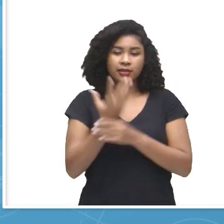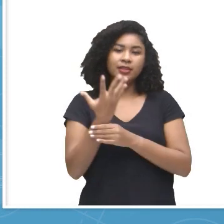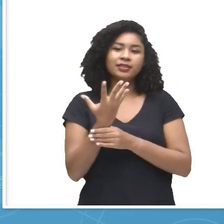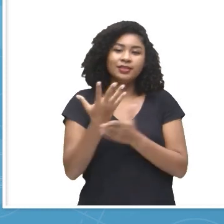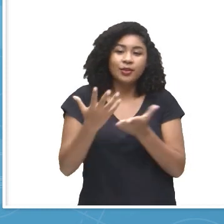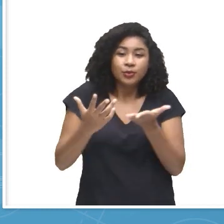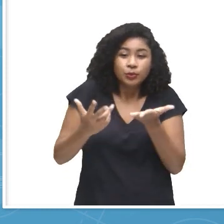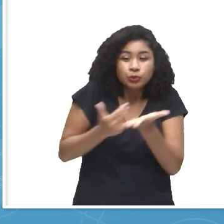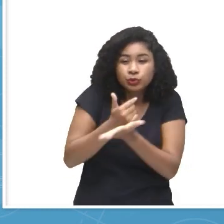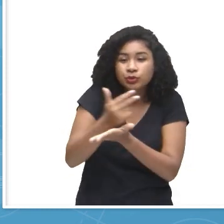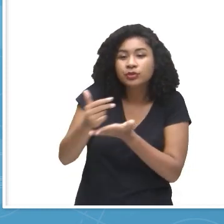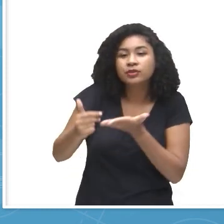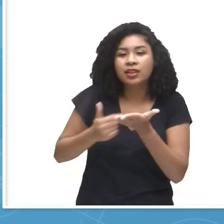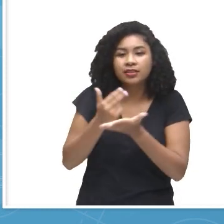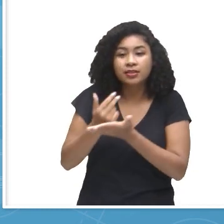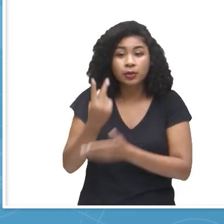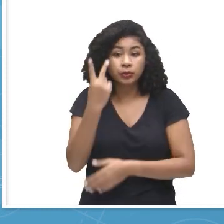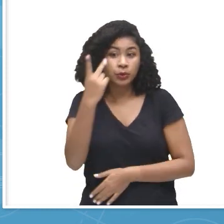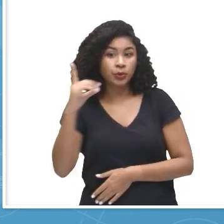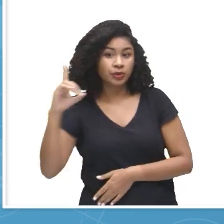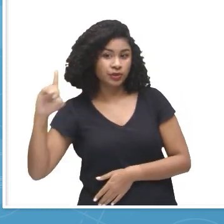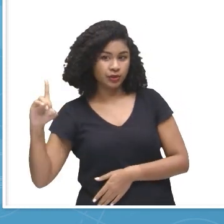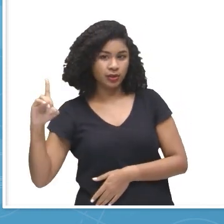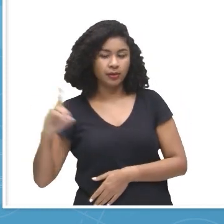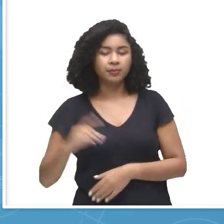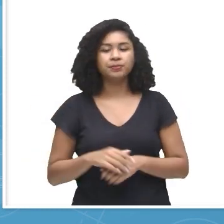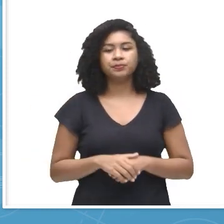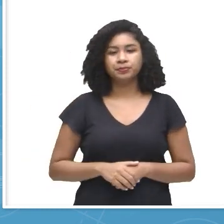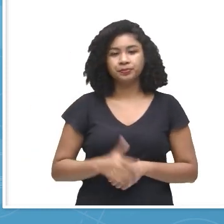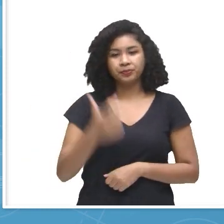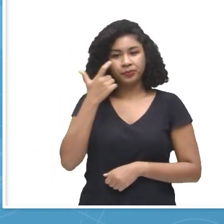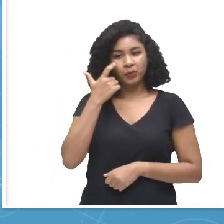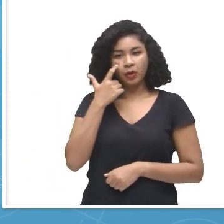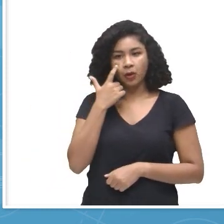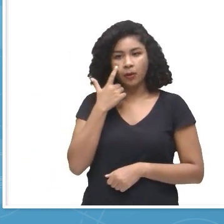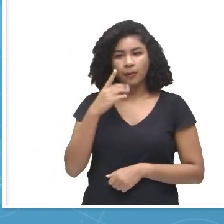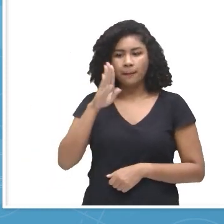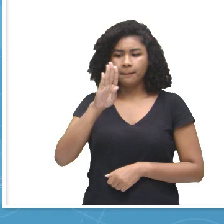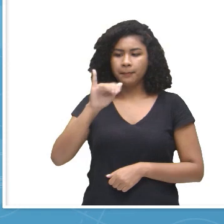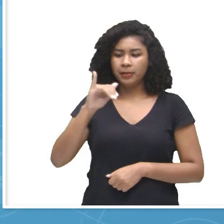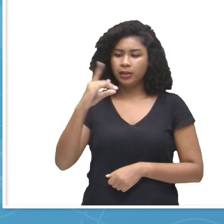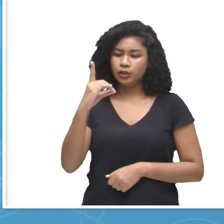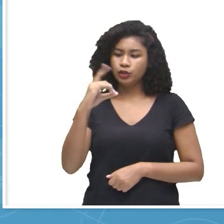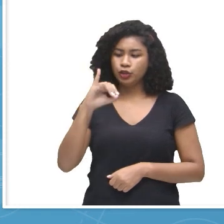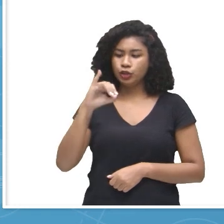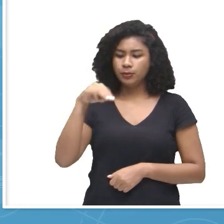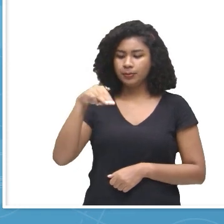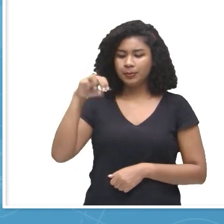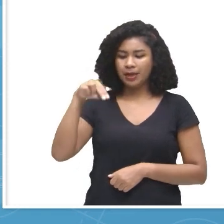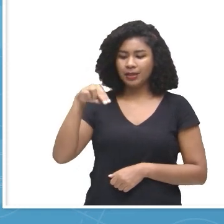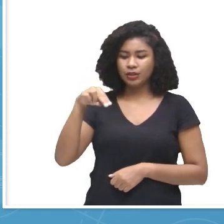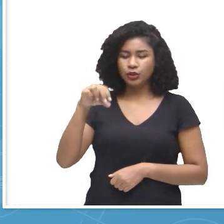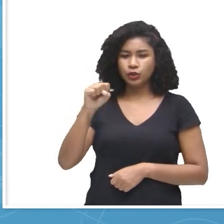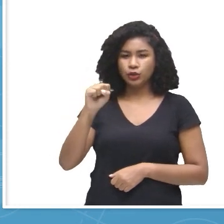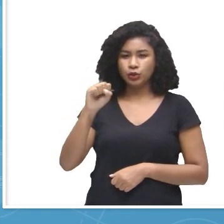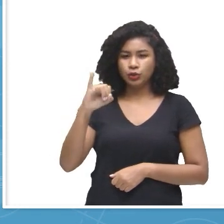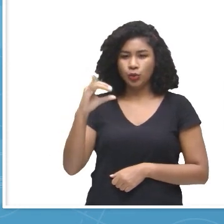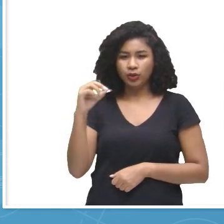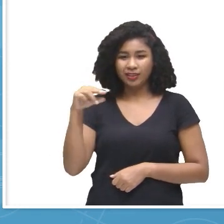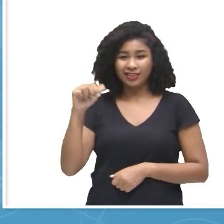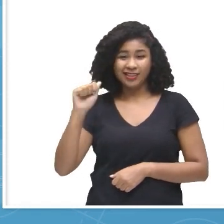se diferencia da pintura e da gravura. O desenho, como a gente fala que ele é bidimensional, é que ele tem altura e largura, ele tem duas